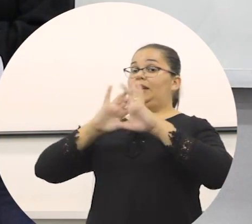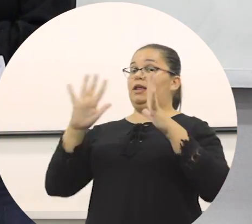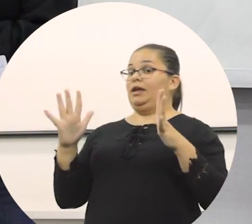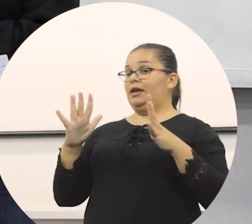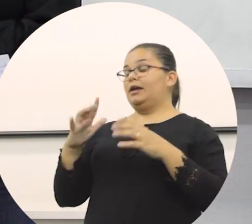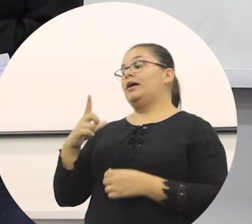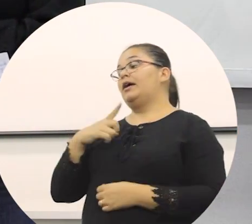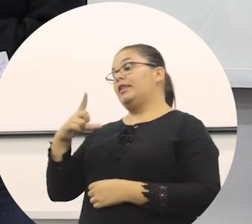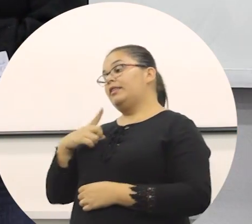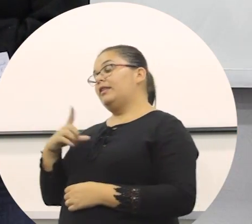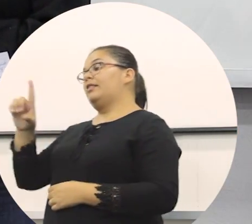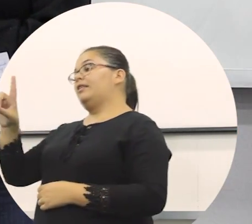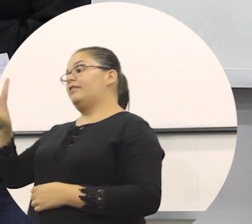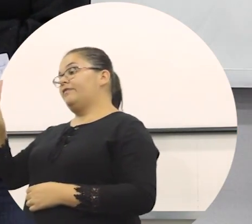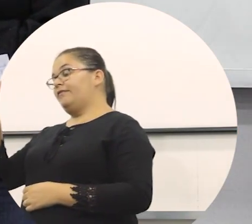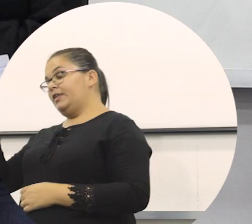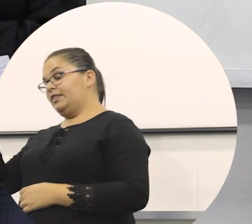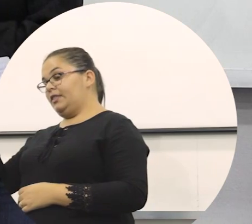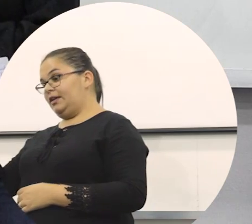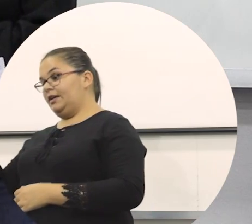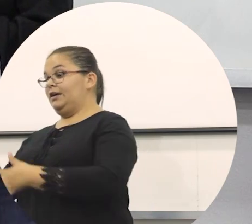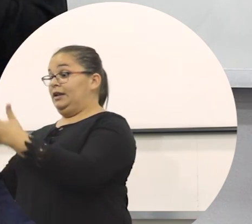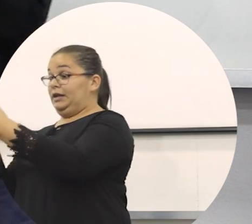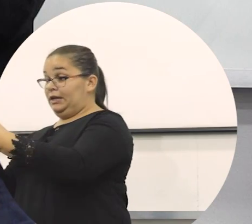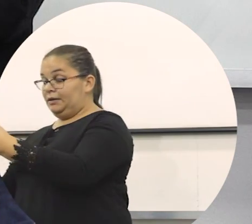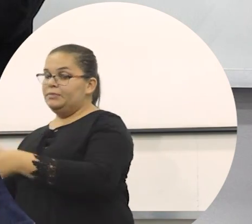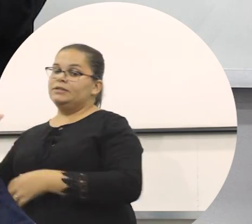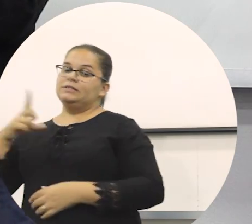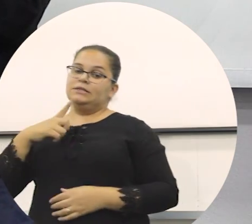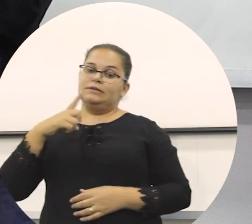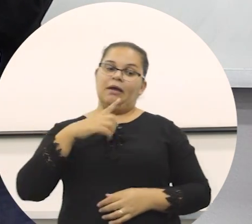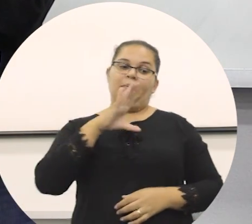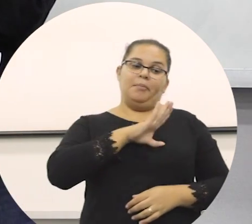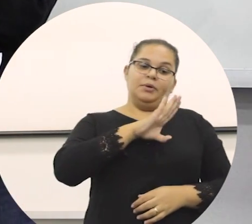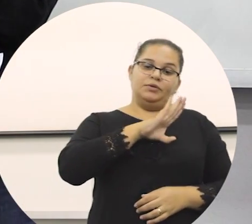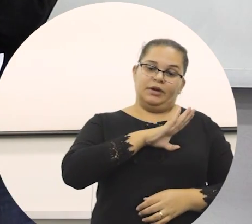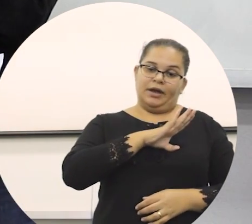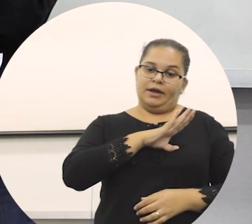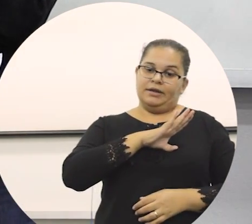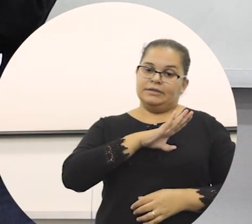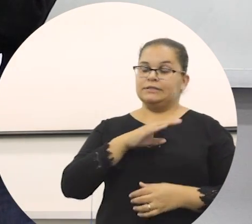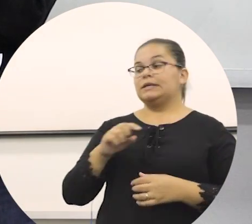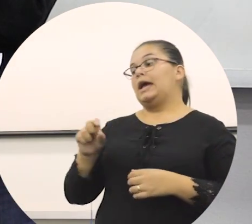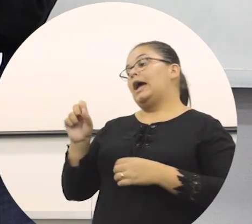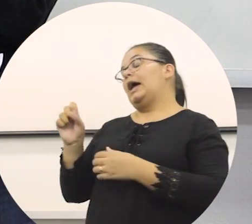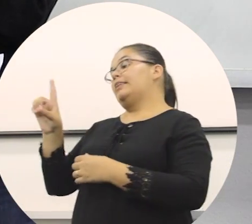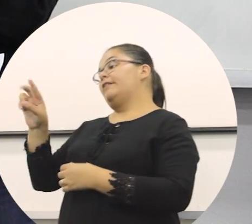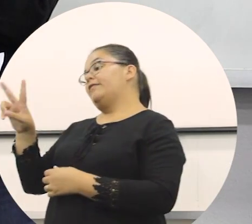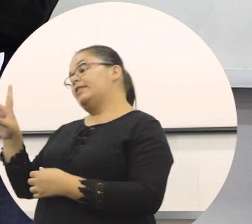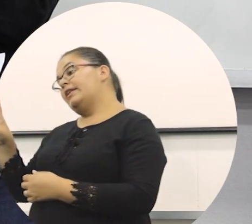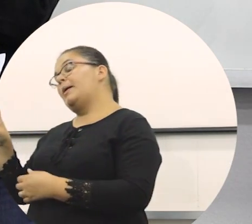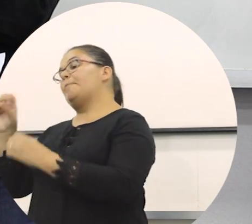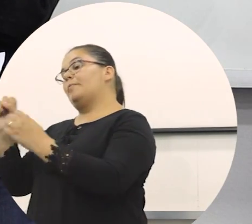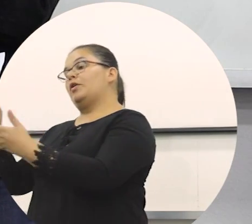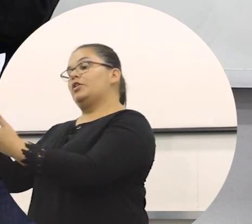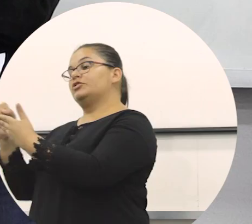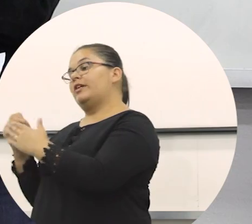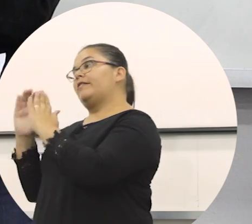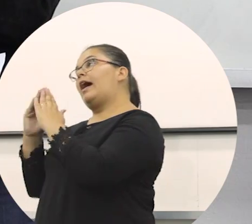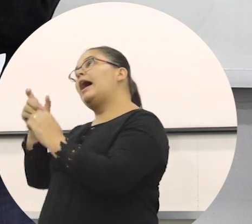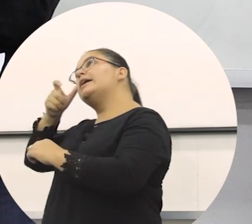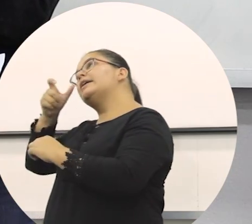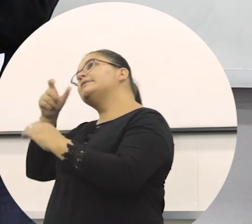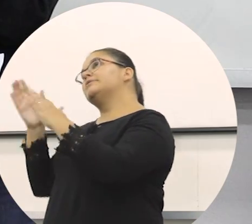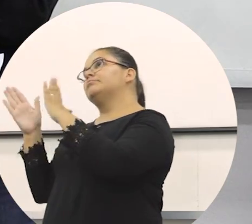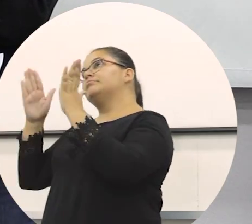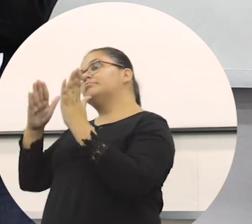tenho material em Libras e ele, de repente, ele pode ter isso em casa, ele leva o material para casa, né? Porque ele sai